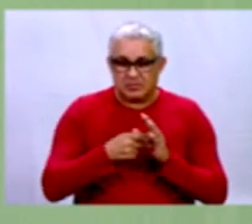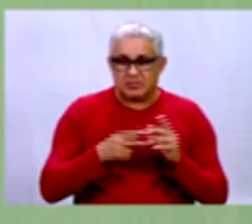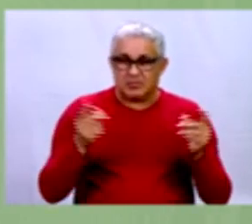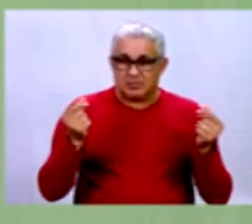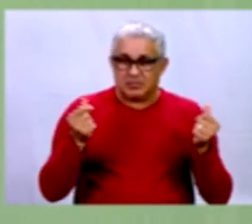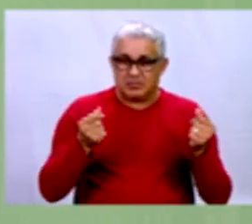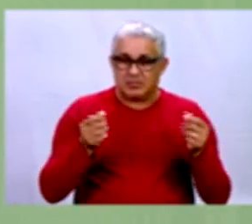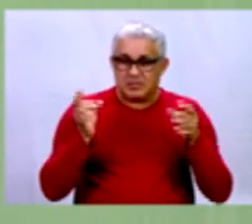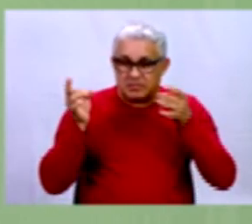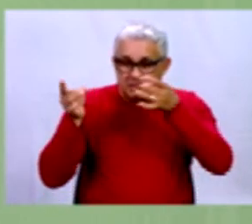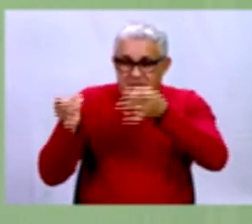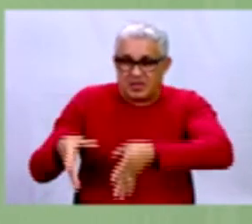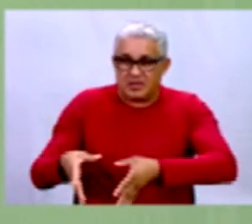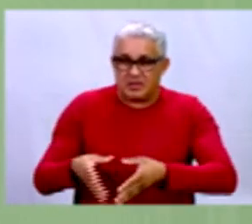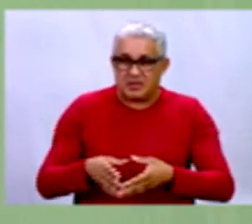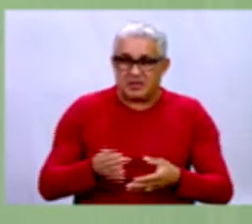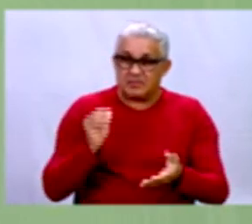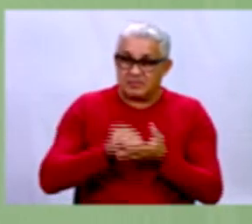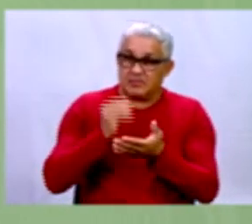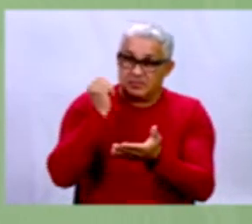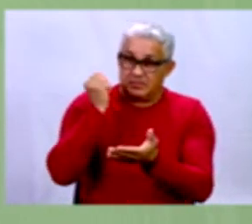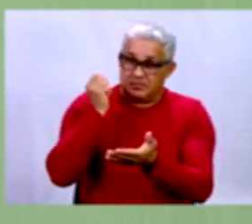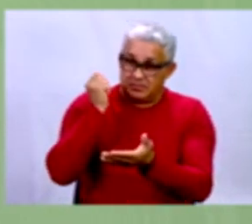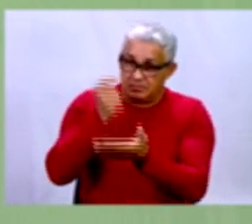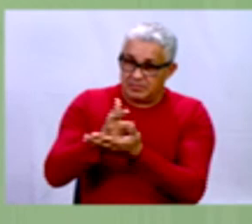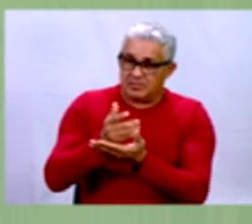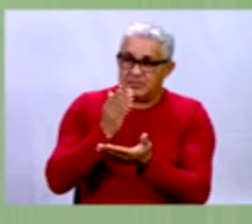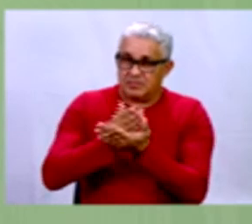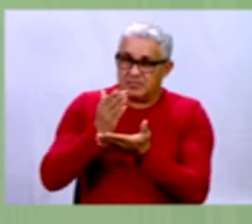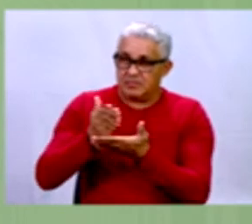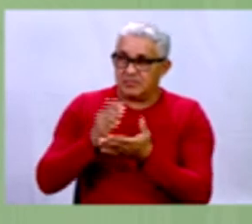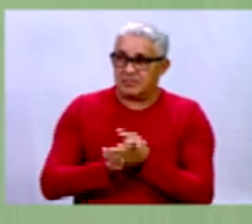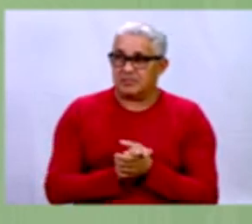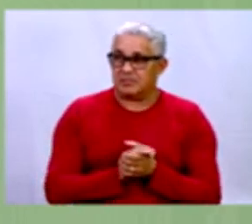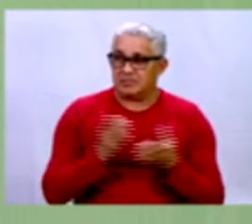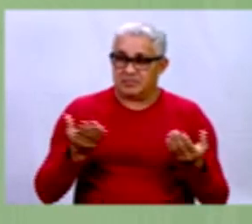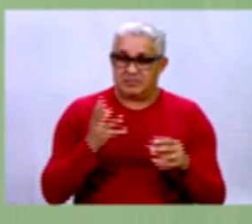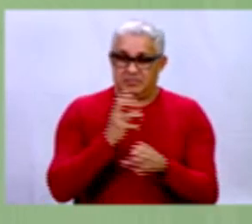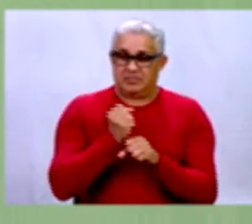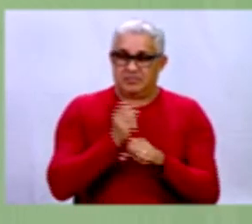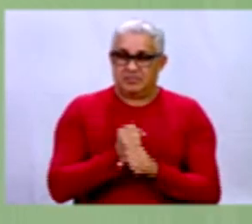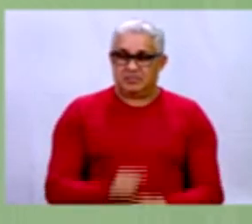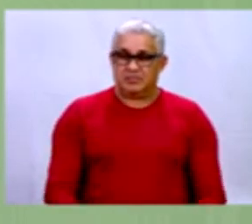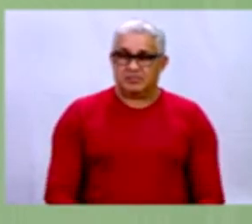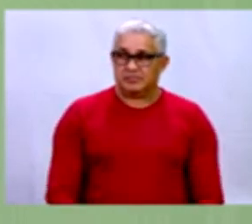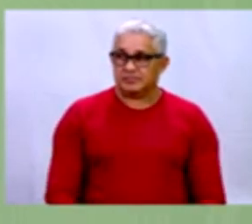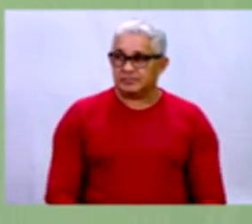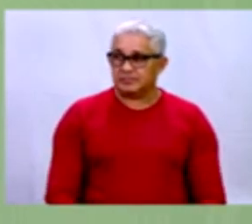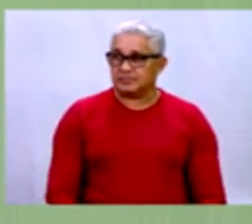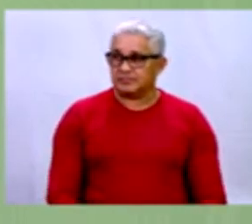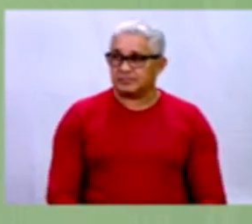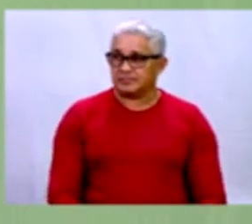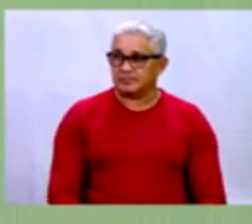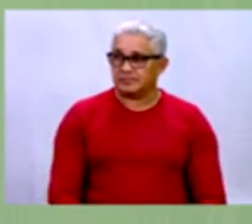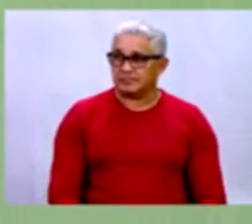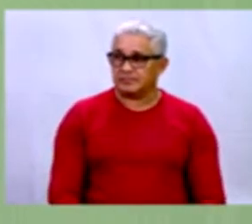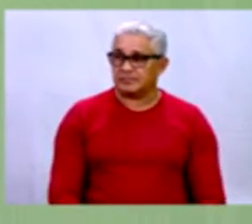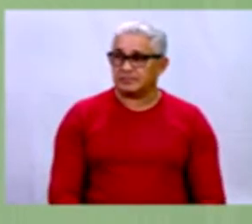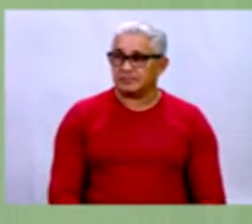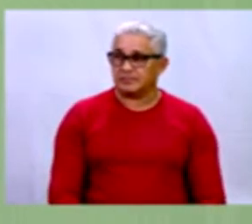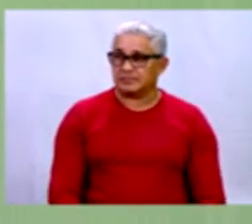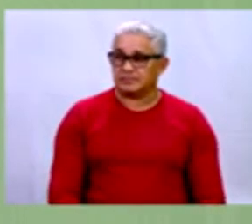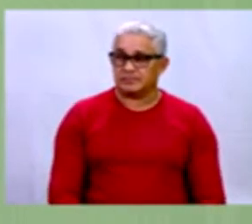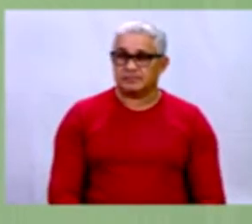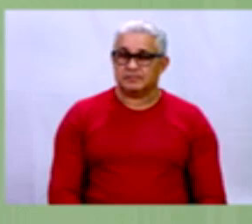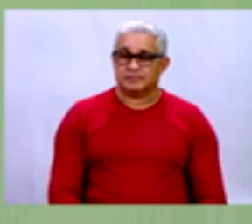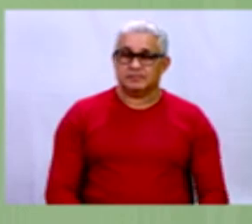que ainda resta a ser pago, tá? Nós vamos fazer o cálculo do